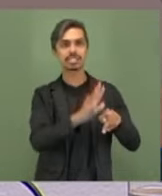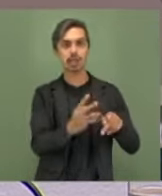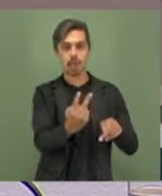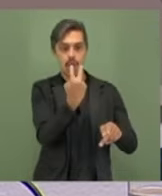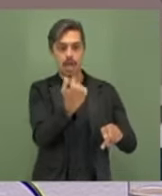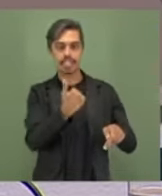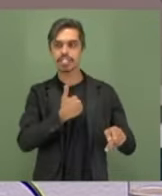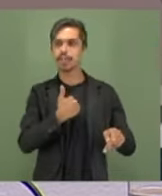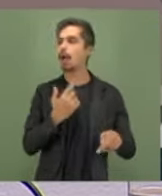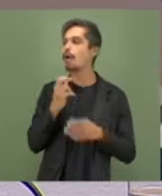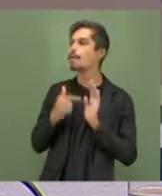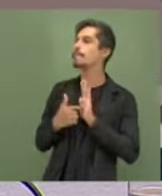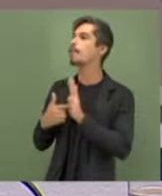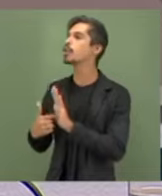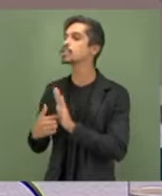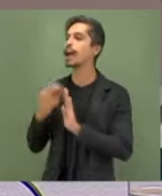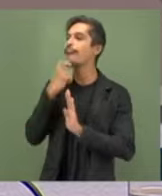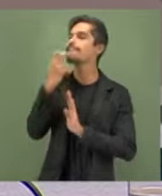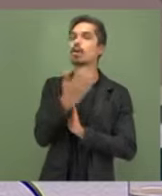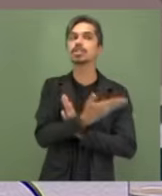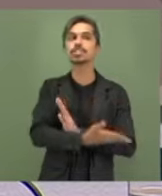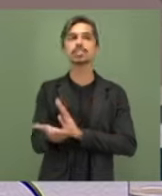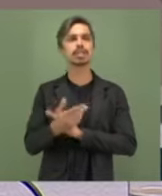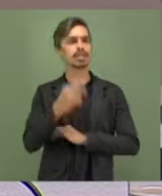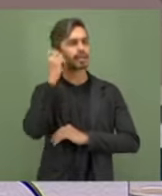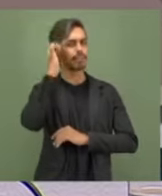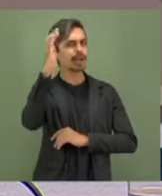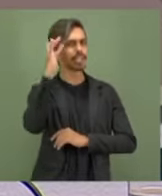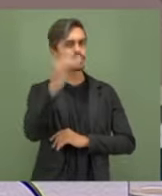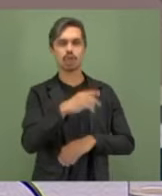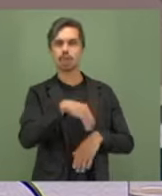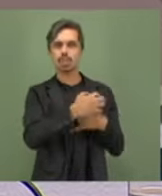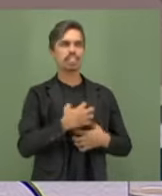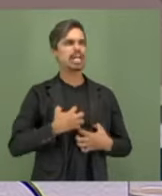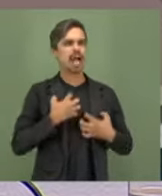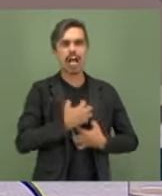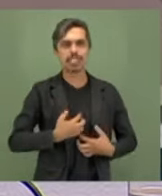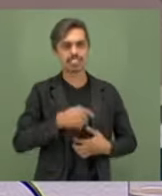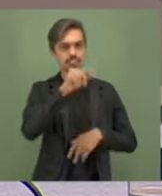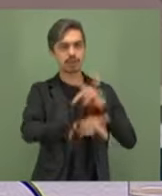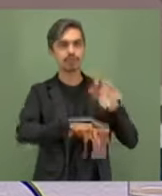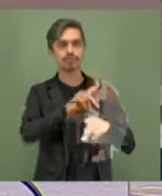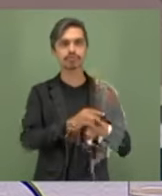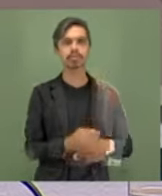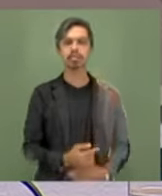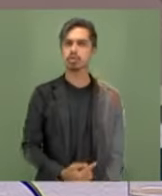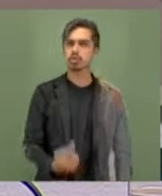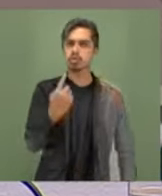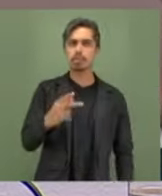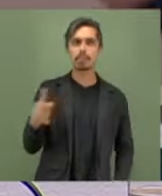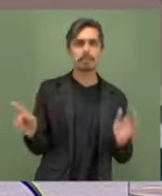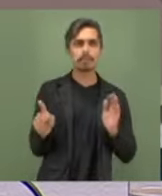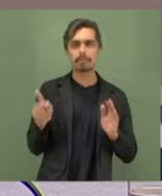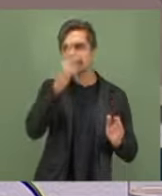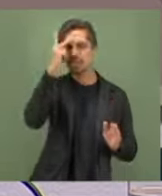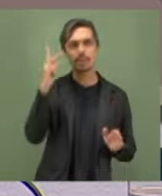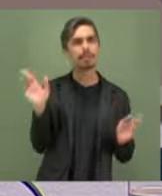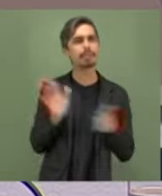Europa. Imaginem bem o desespero deste povo, onde um português sozinho já é a esperança de tantos milhares. Por isso é